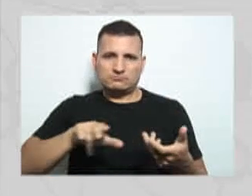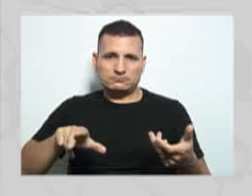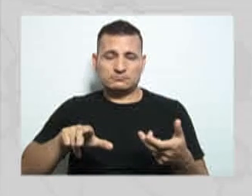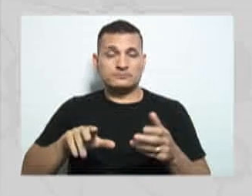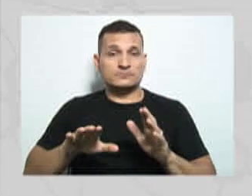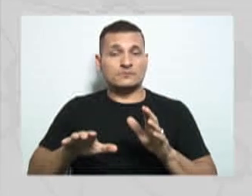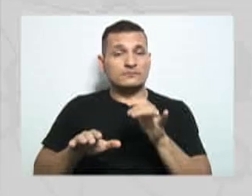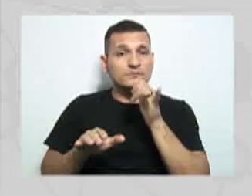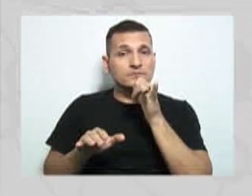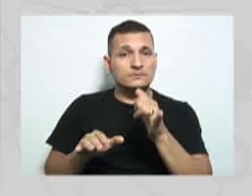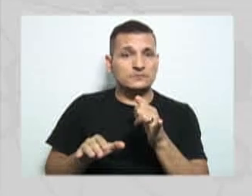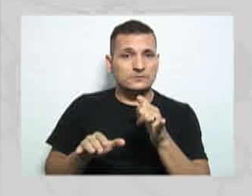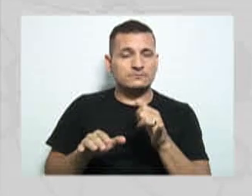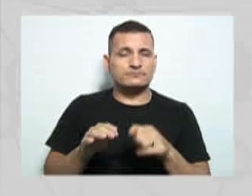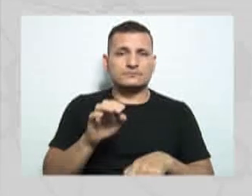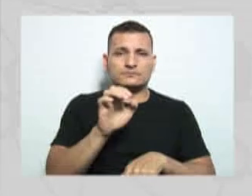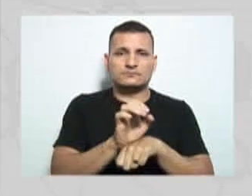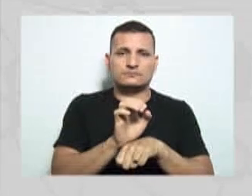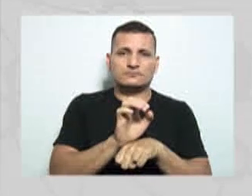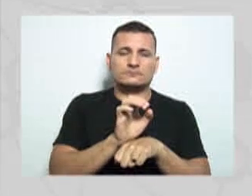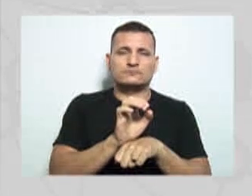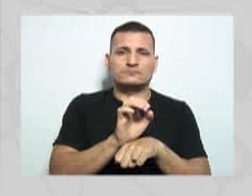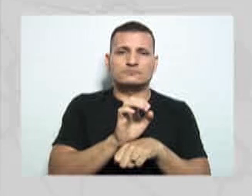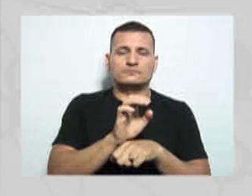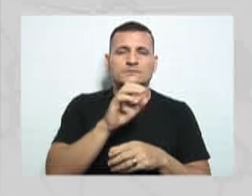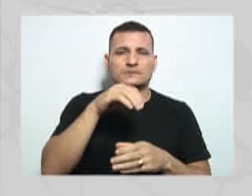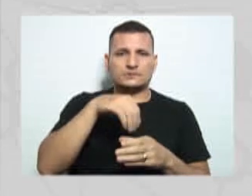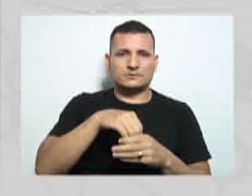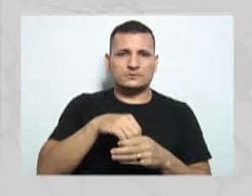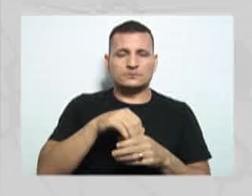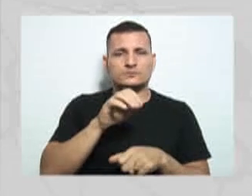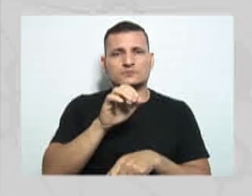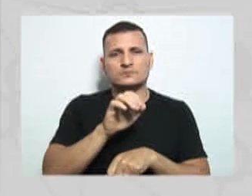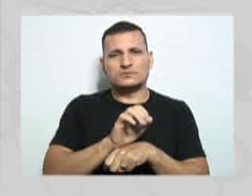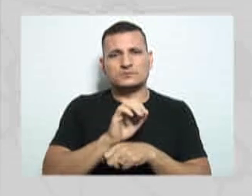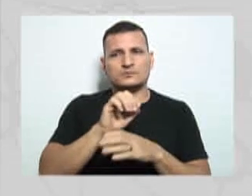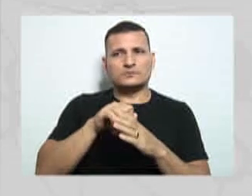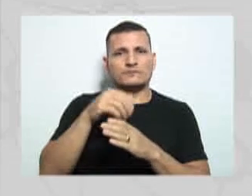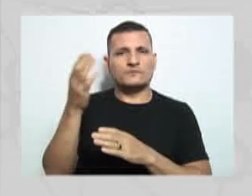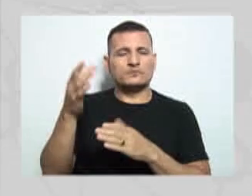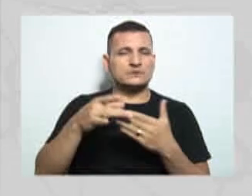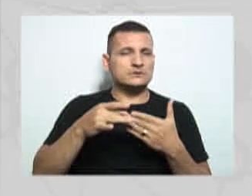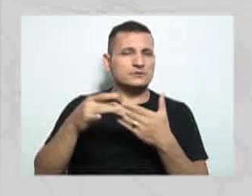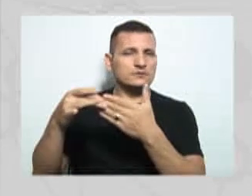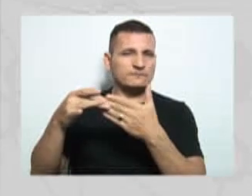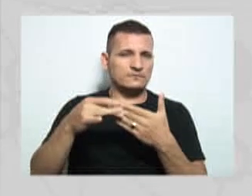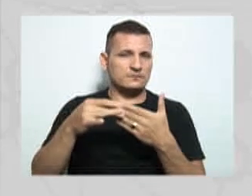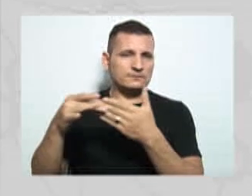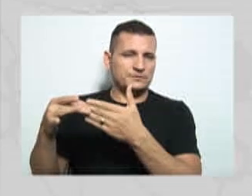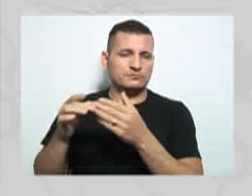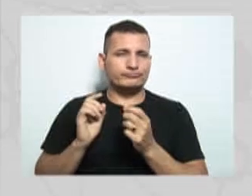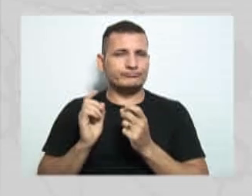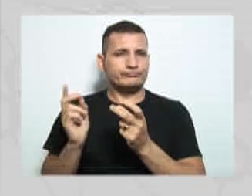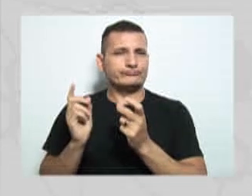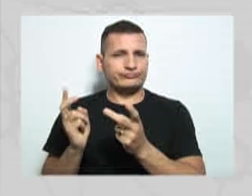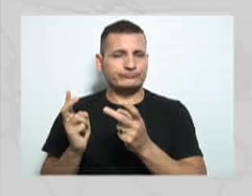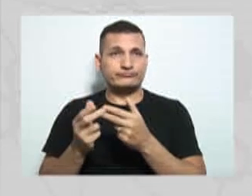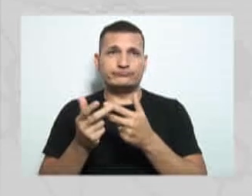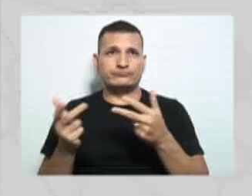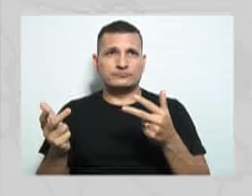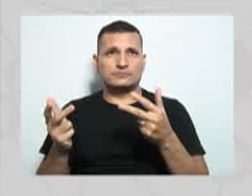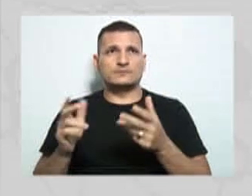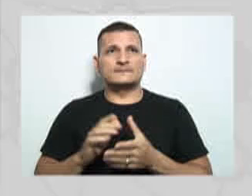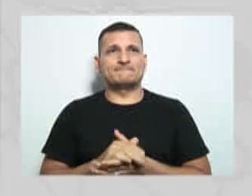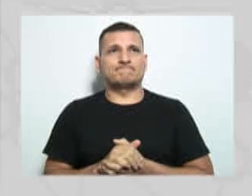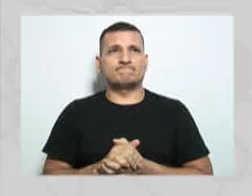interestaduais de mercadorias recebidas de seus associados ou dos produtos resultantes de industrialização ou beneficiamento, de